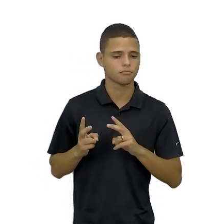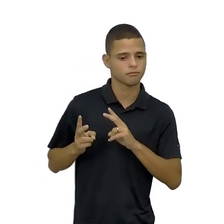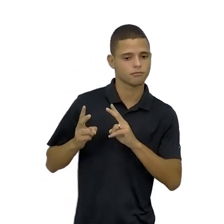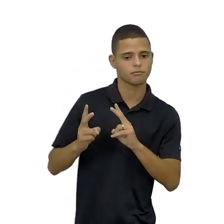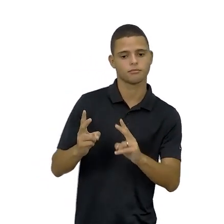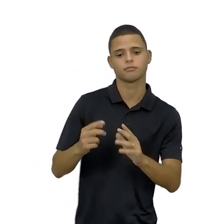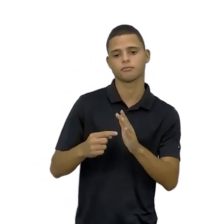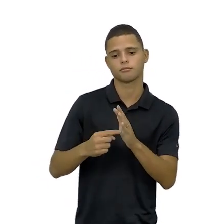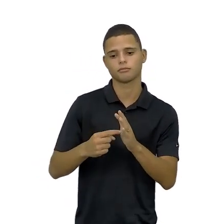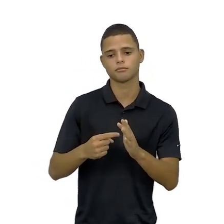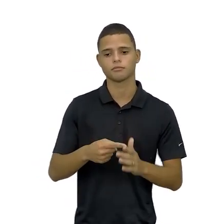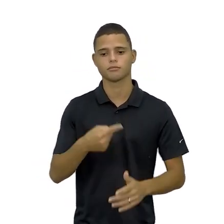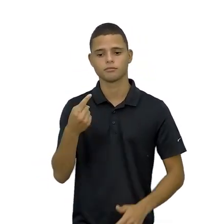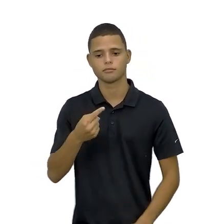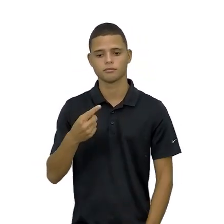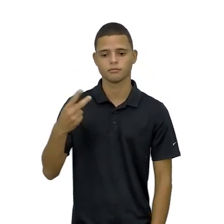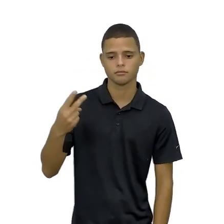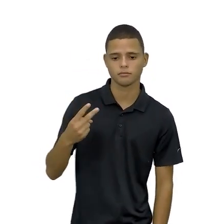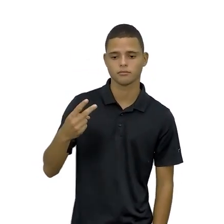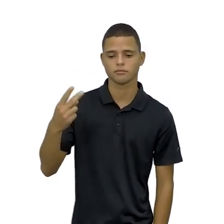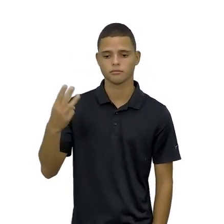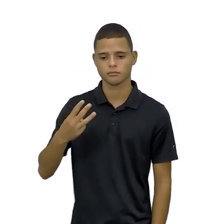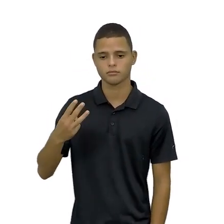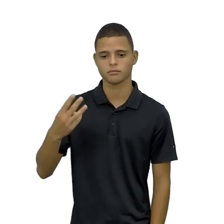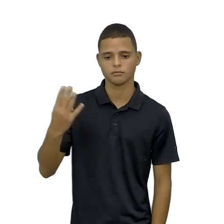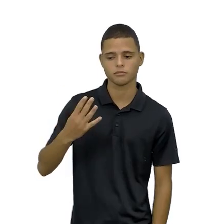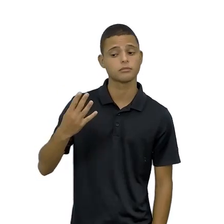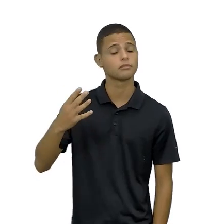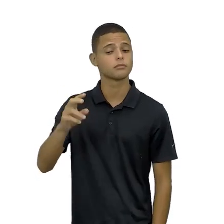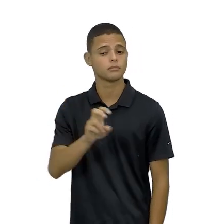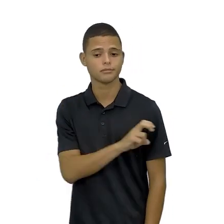no primeiro, no segundo, no terceiro, no quarto e no quinto.